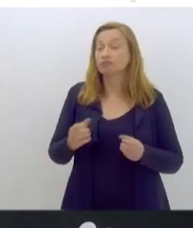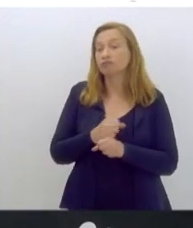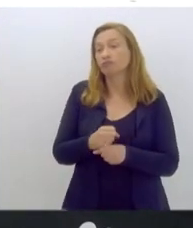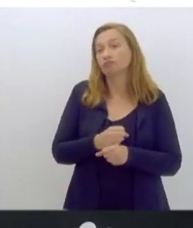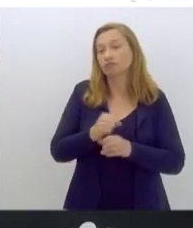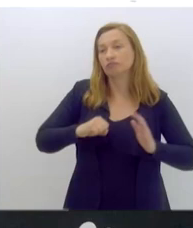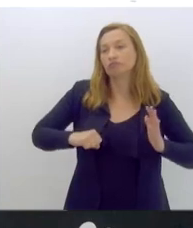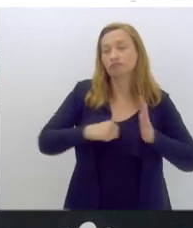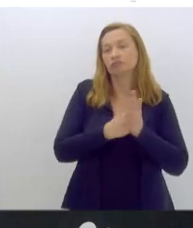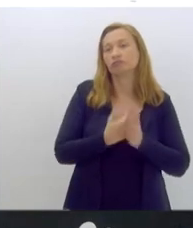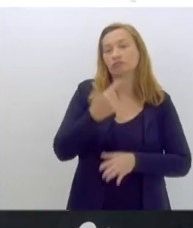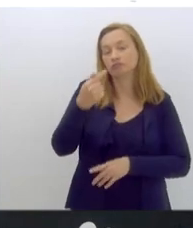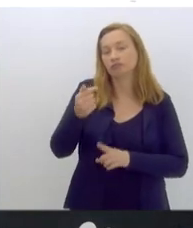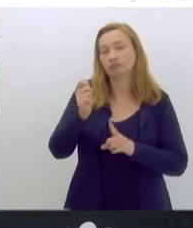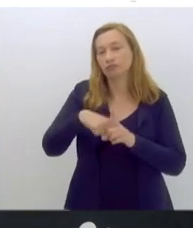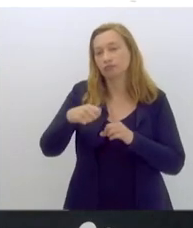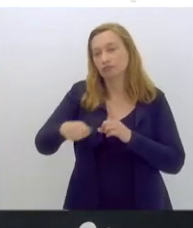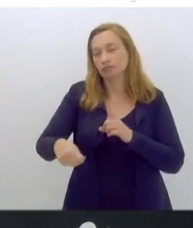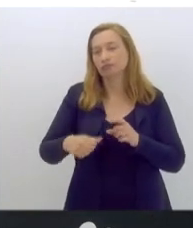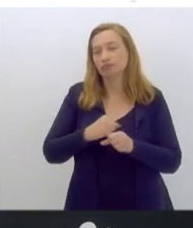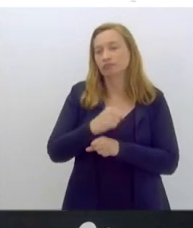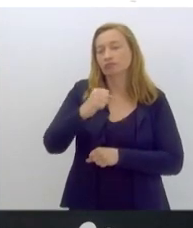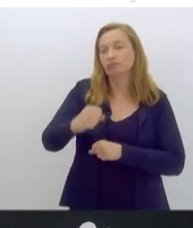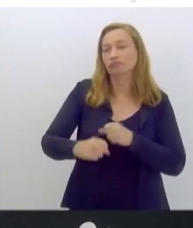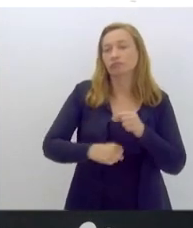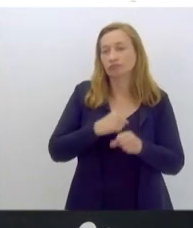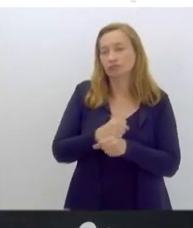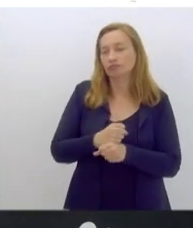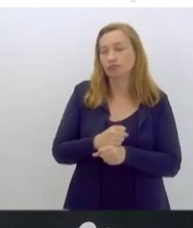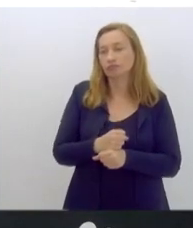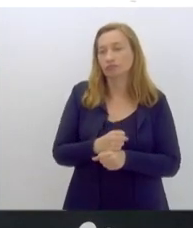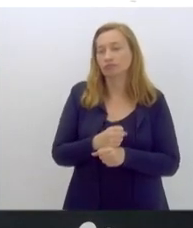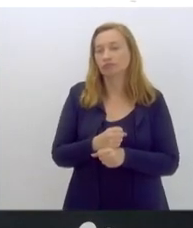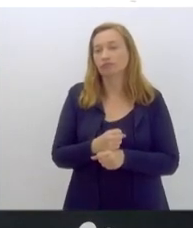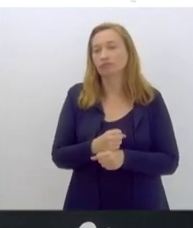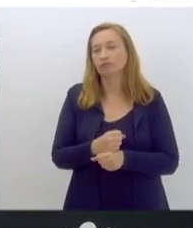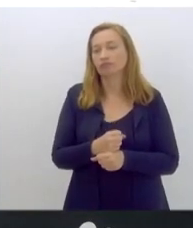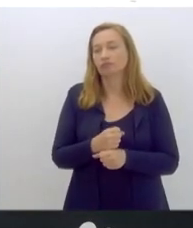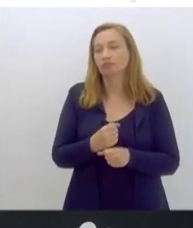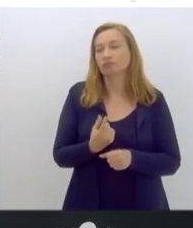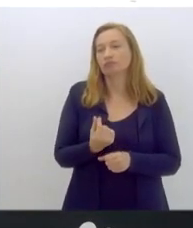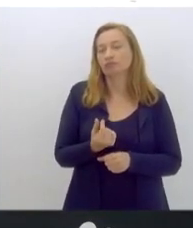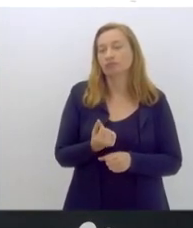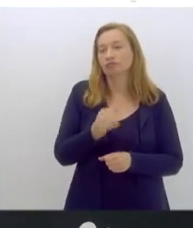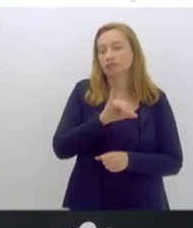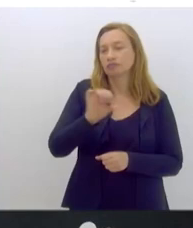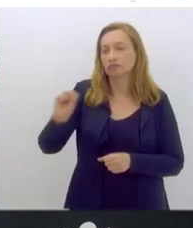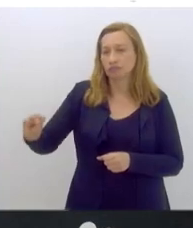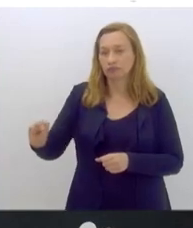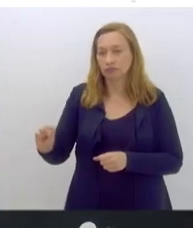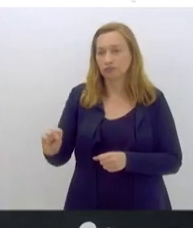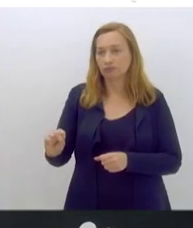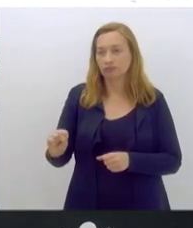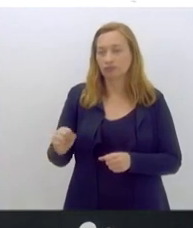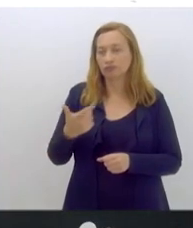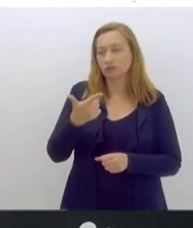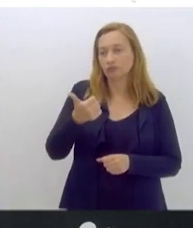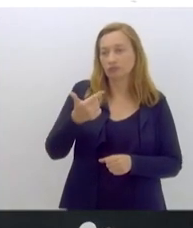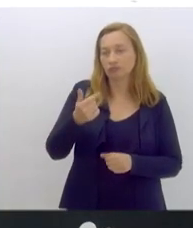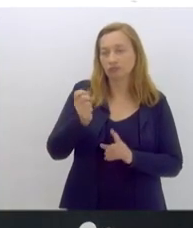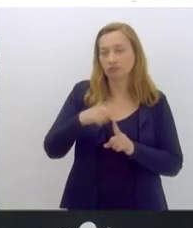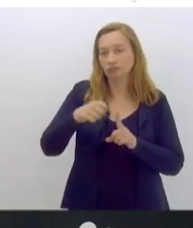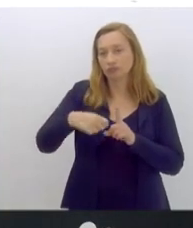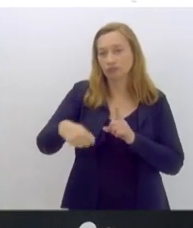impactou sete meses e no ano que vem vai impactar as receitas do ICMS durante os 12